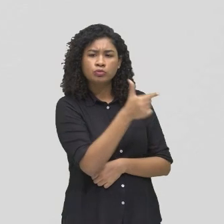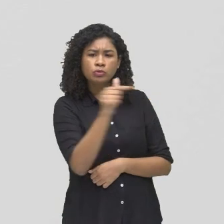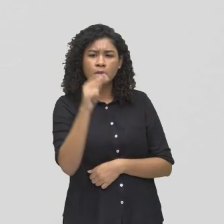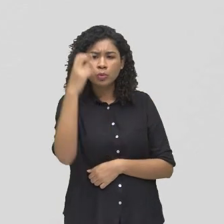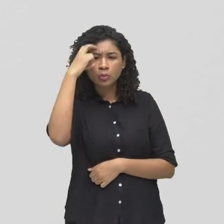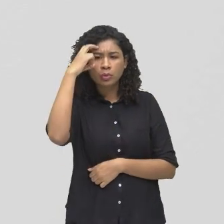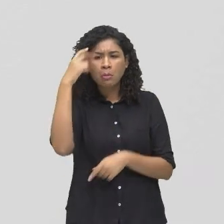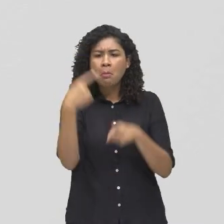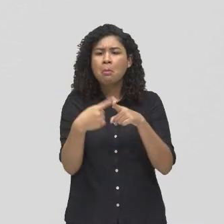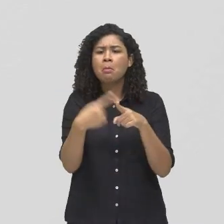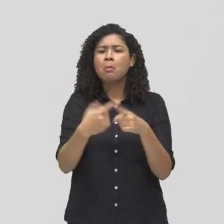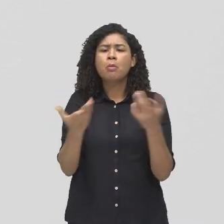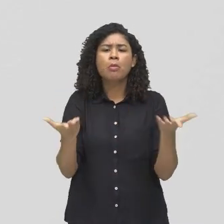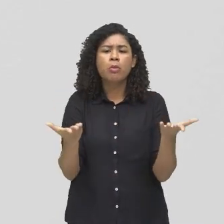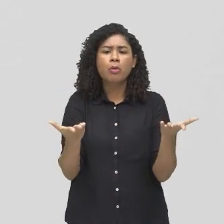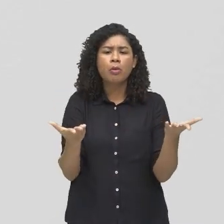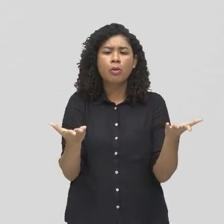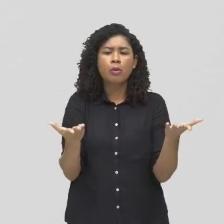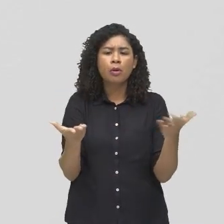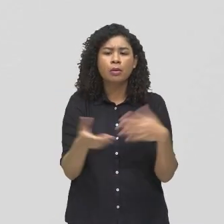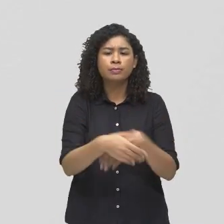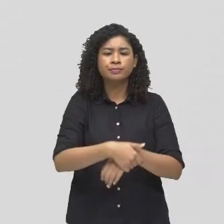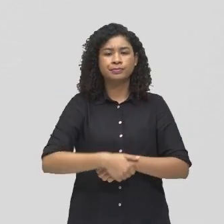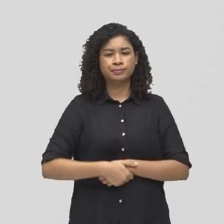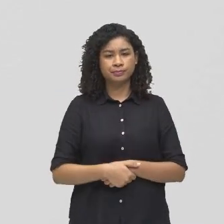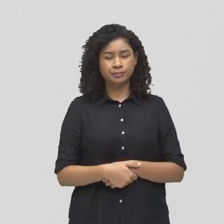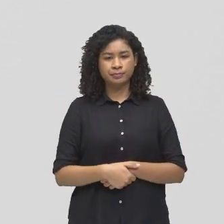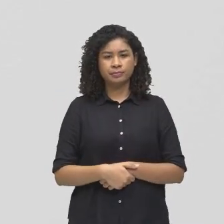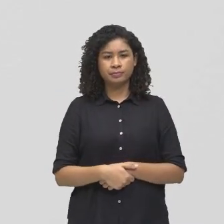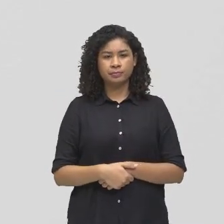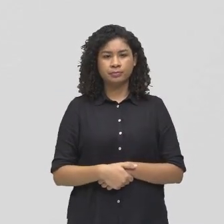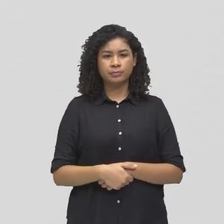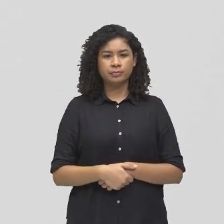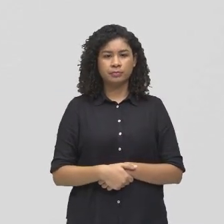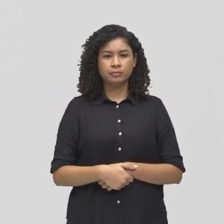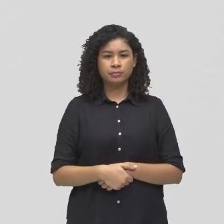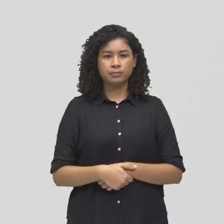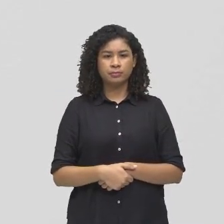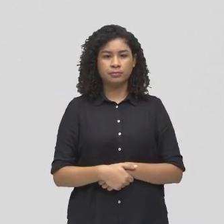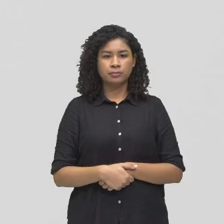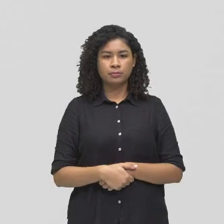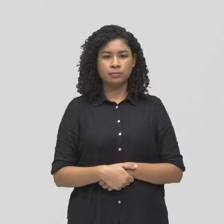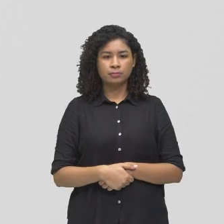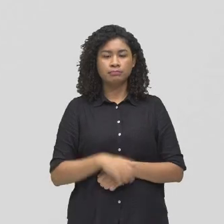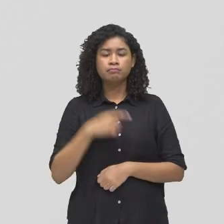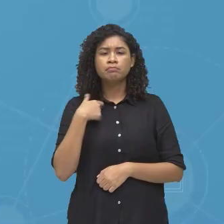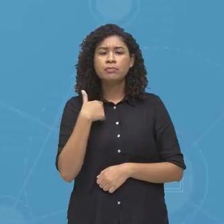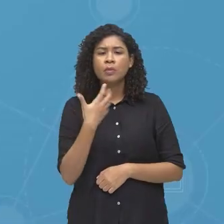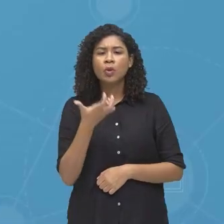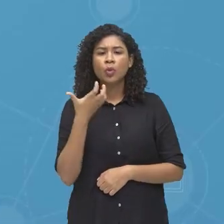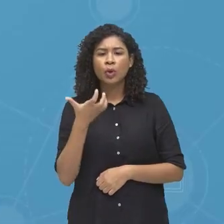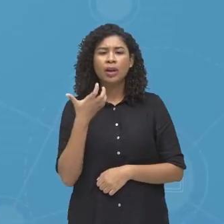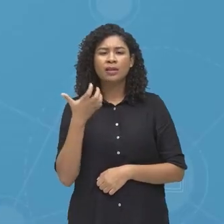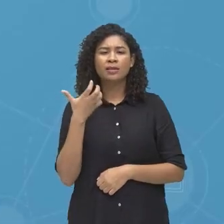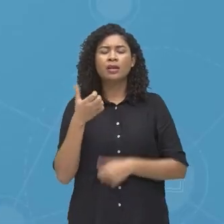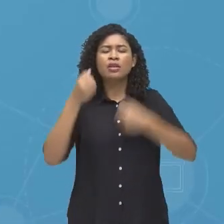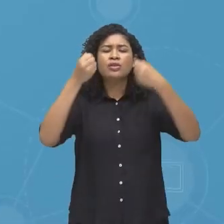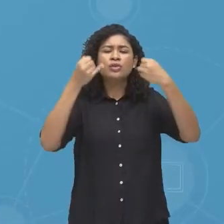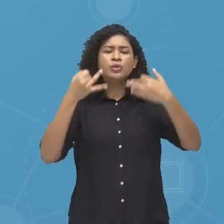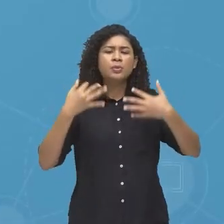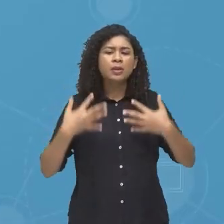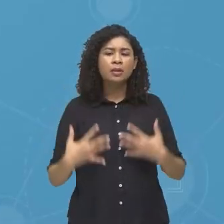pergunta, por favor, não é para apresentar ainda a resposta, eu queria só pontuar aqui